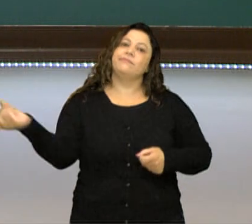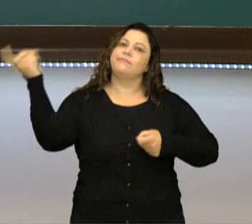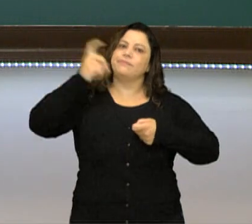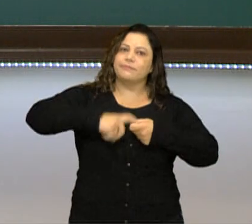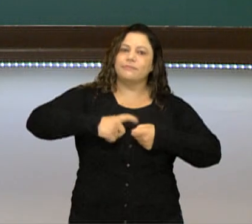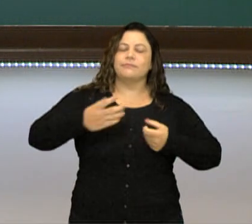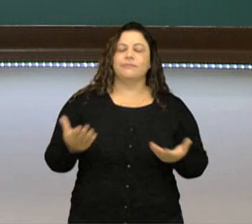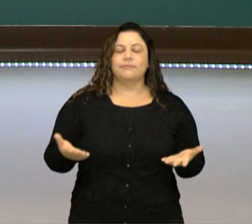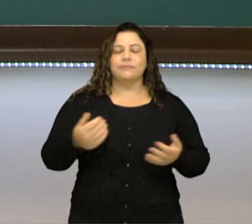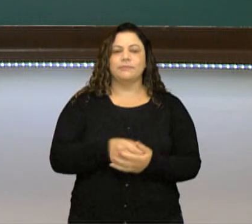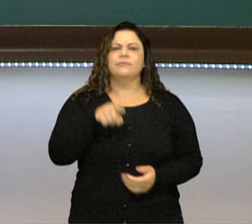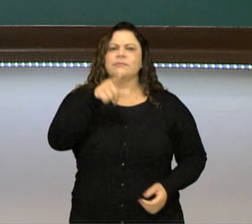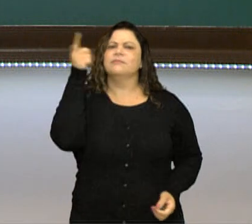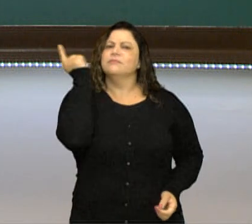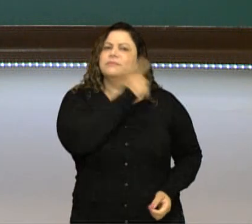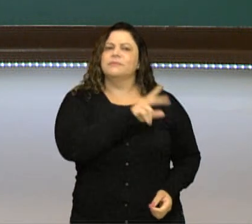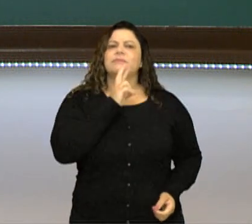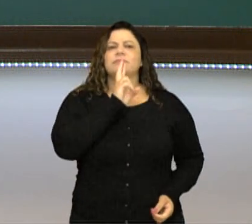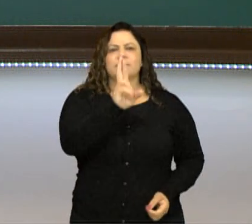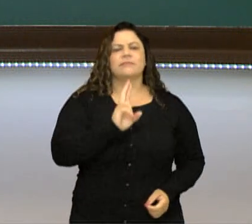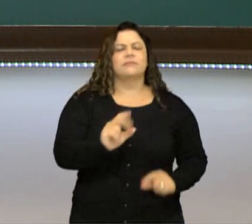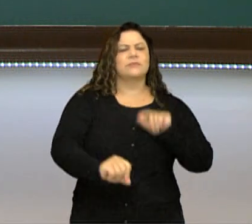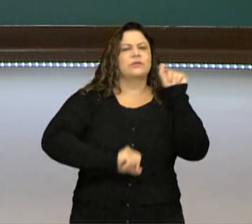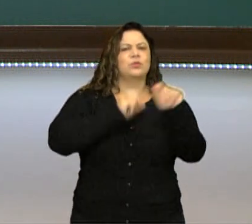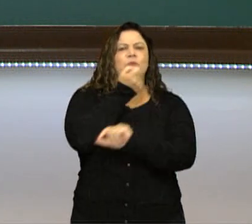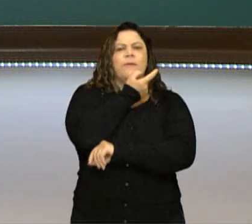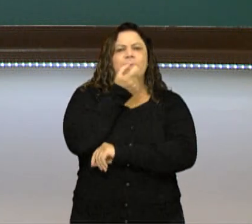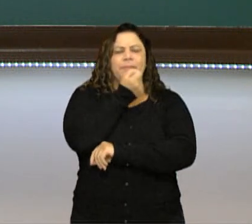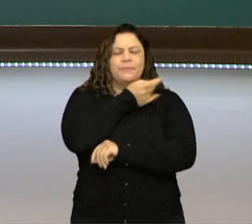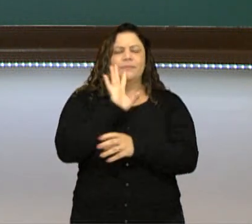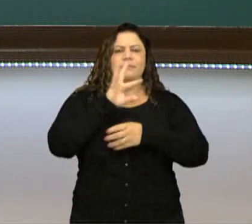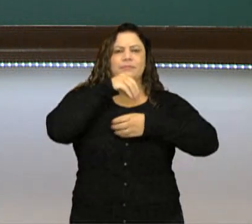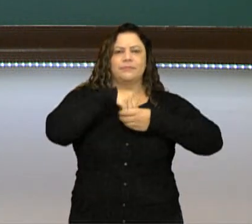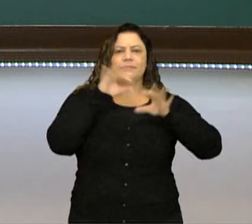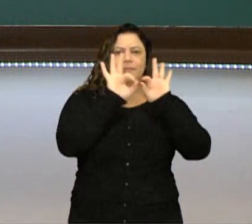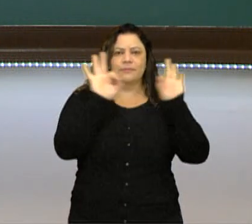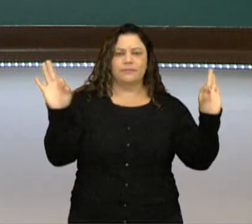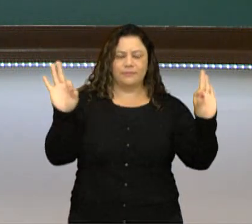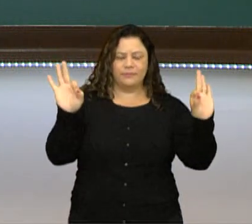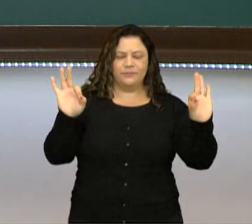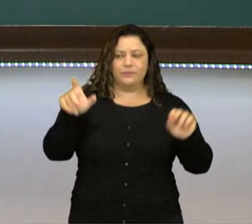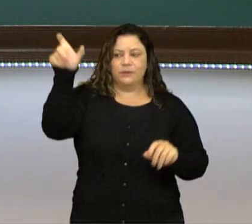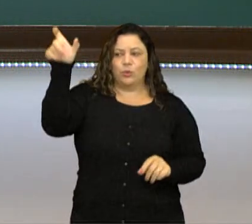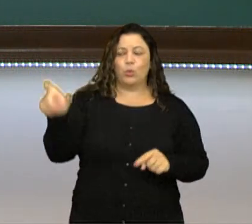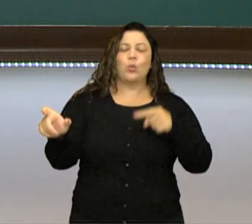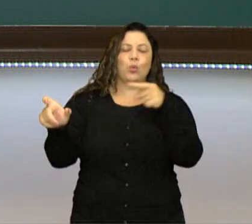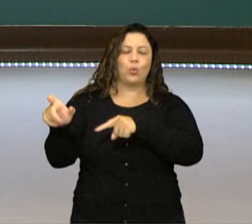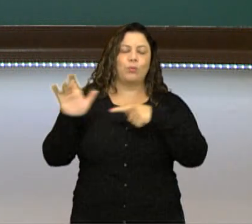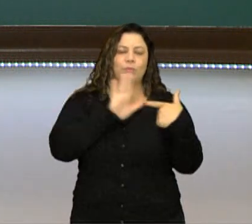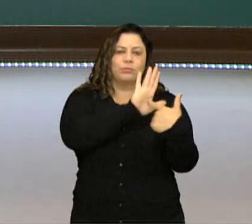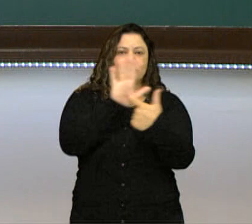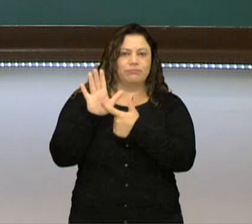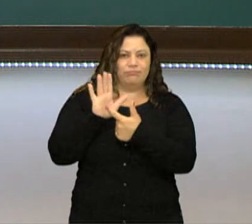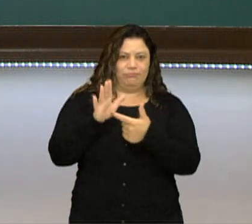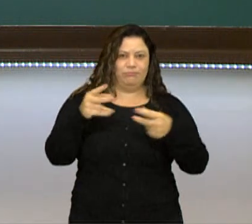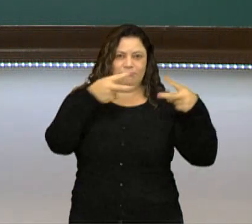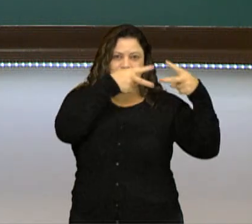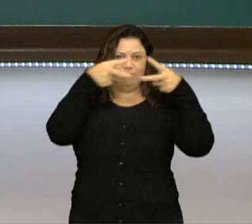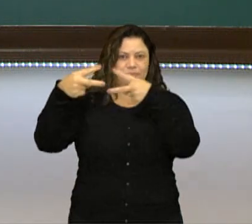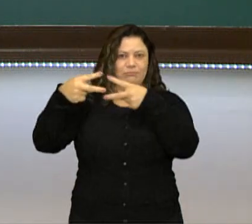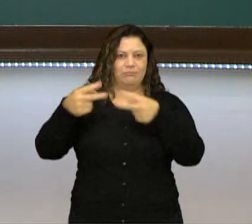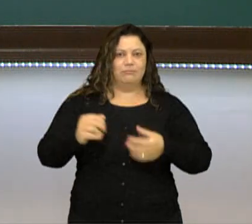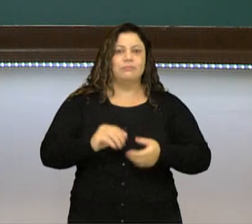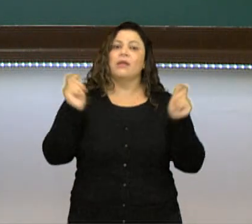Voltamos. Conseguiu responder qual é o humor presente nessa frase em que o personagem mencionou no fim da tira?